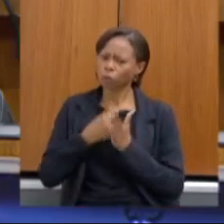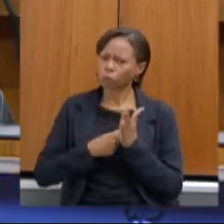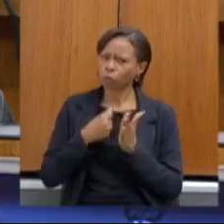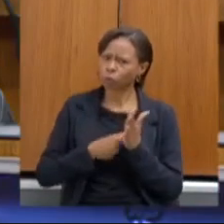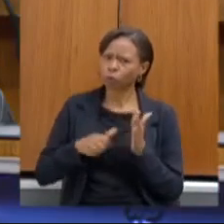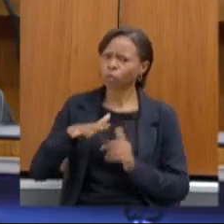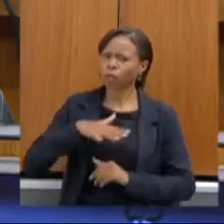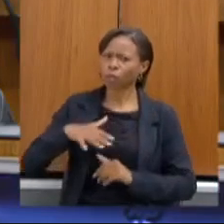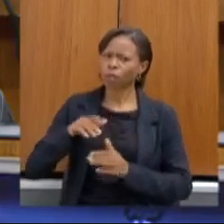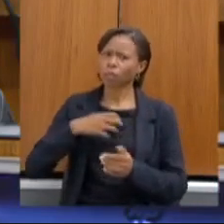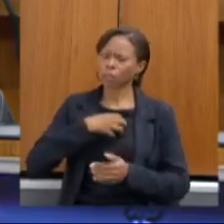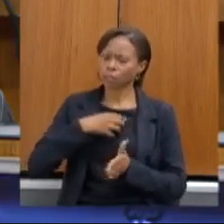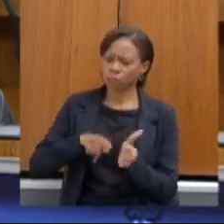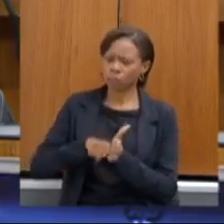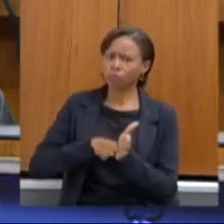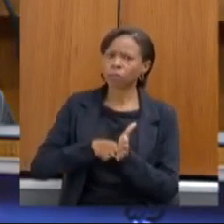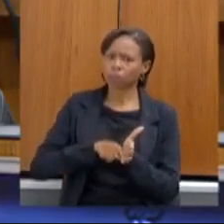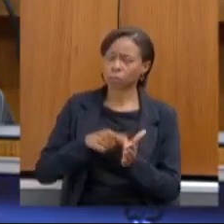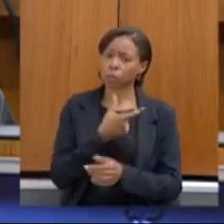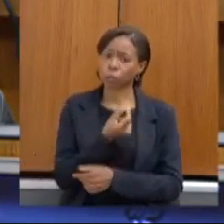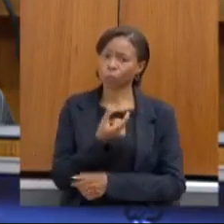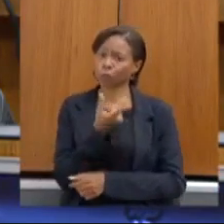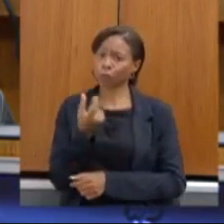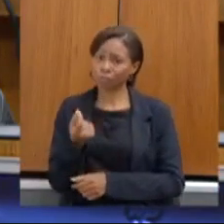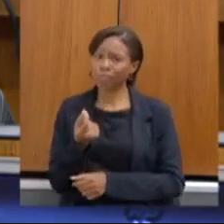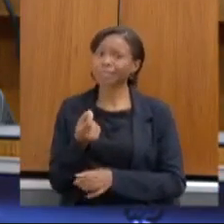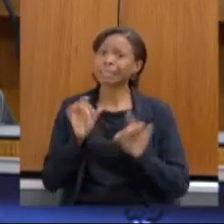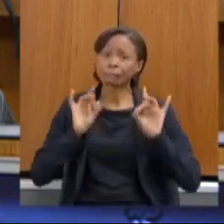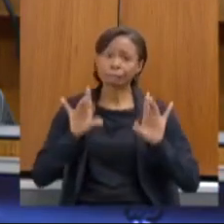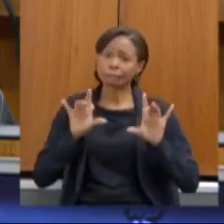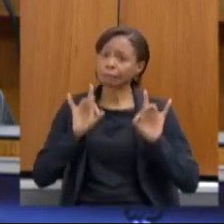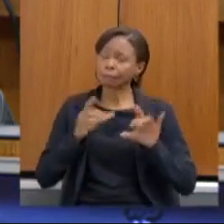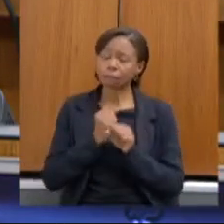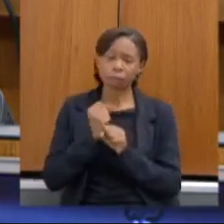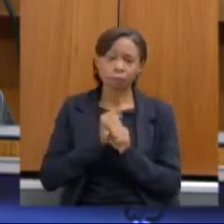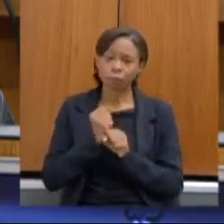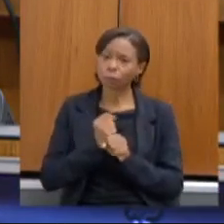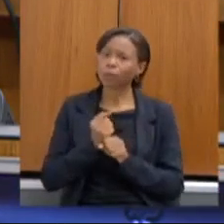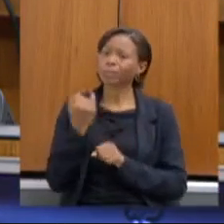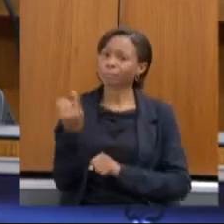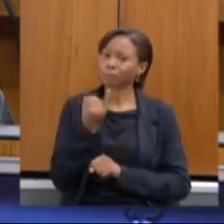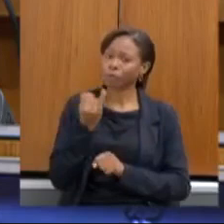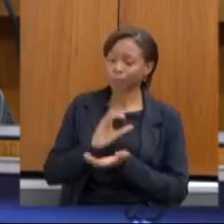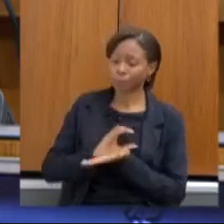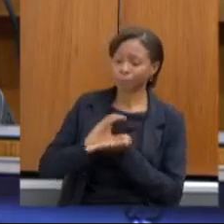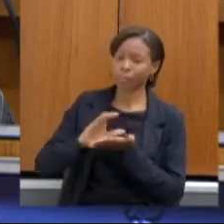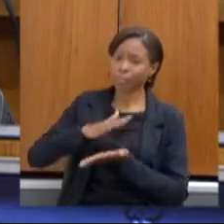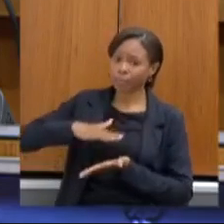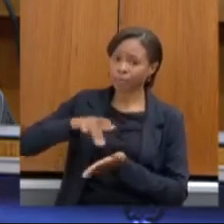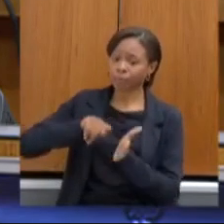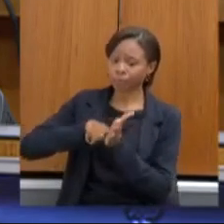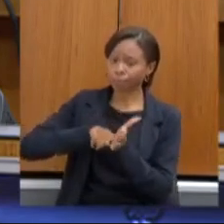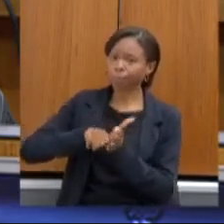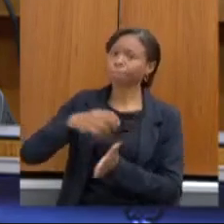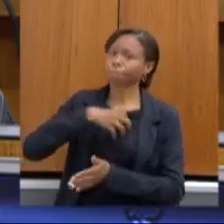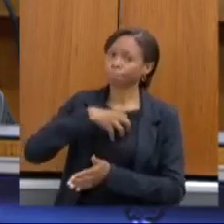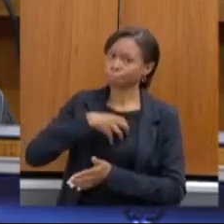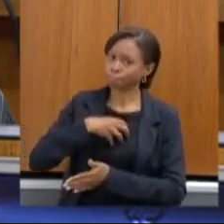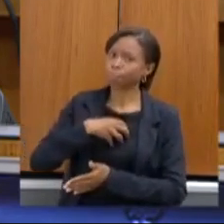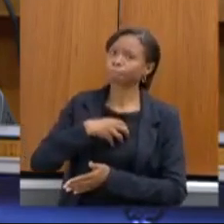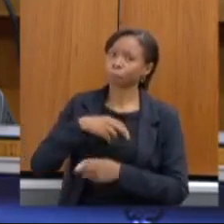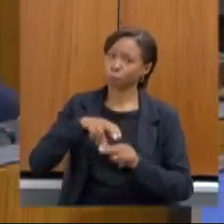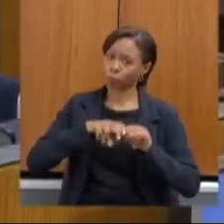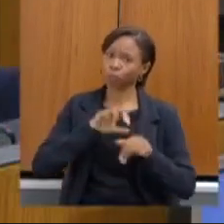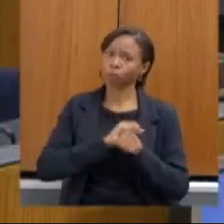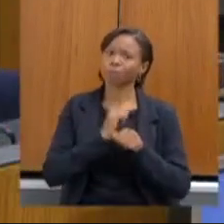da ciência e 2020 se demonstrou um ano especialmente importante para o investimento em Ciência e Pesquisa diante da pandemia que